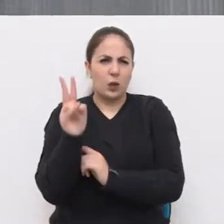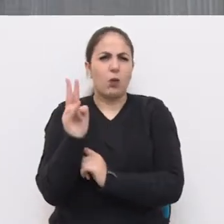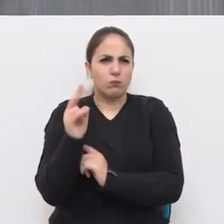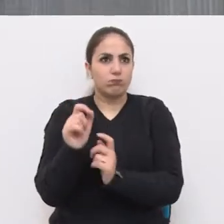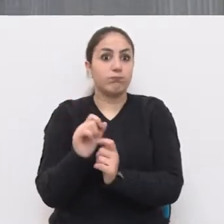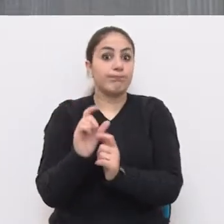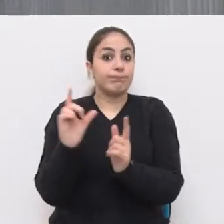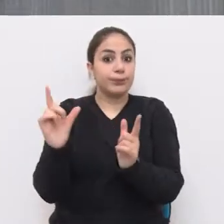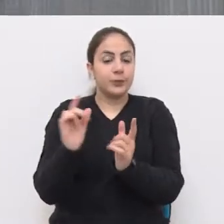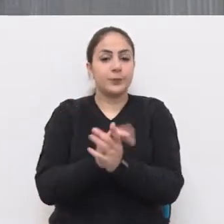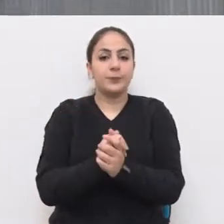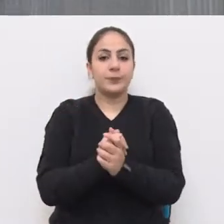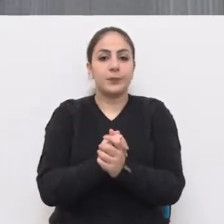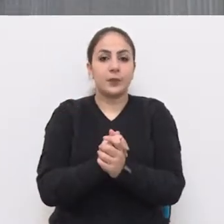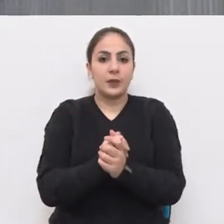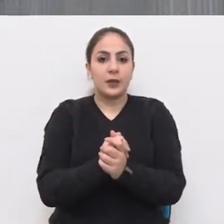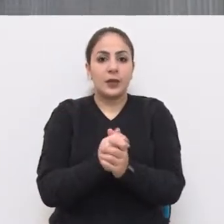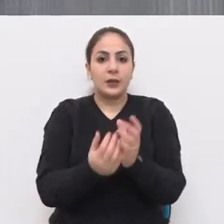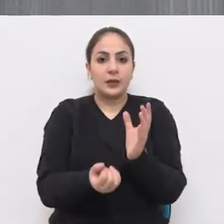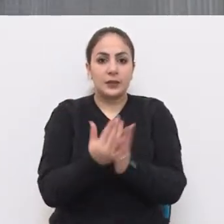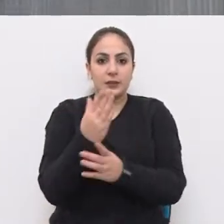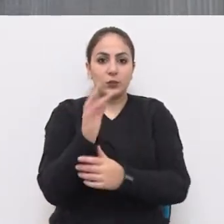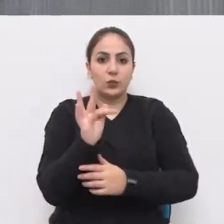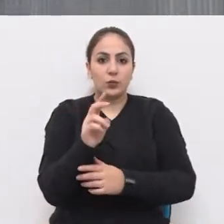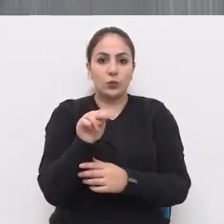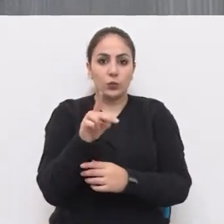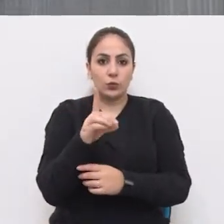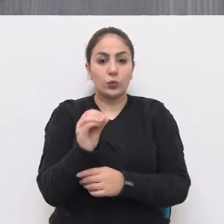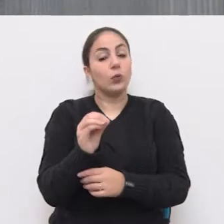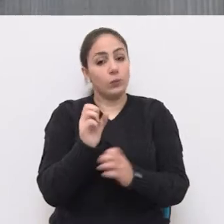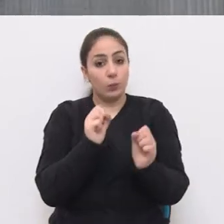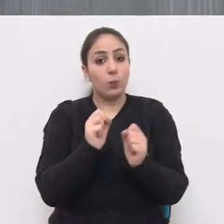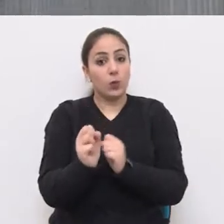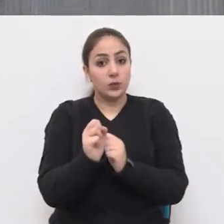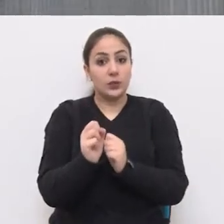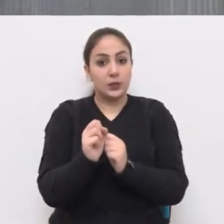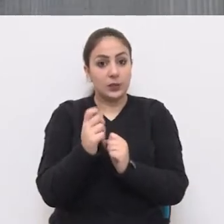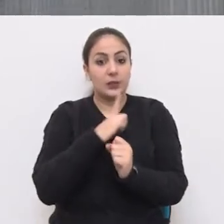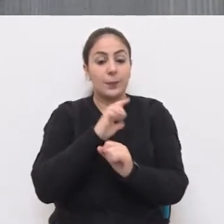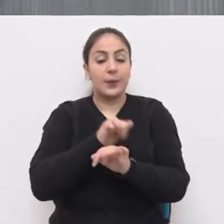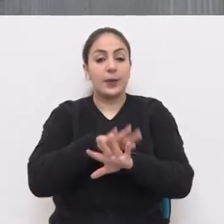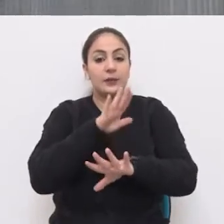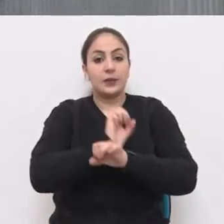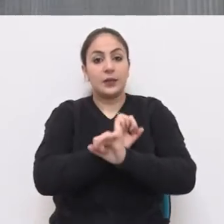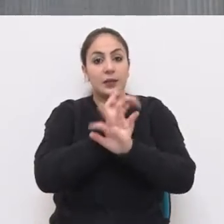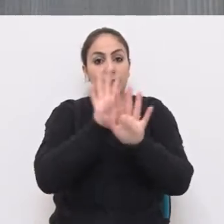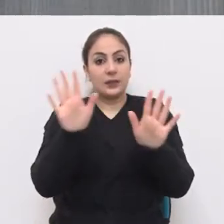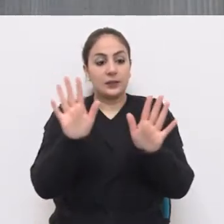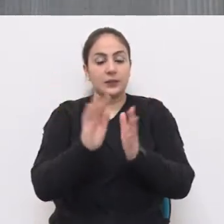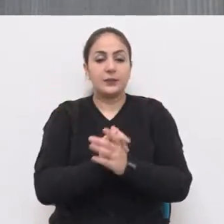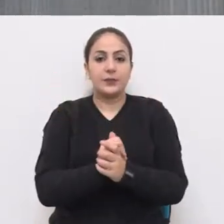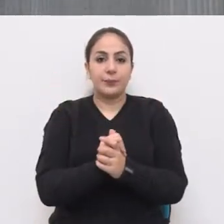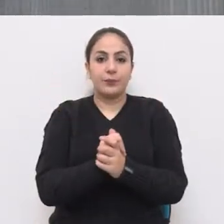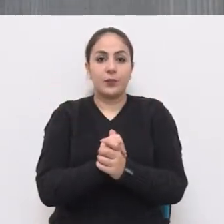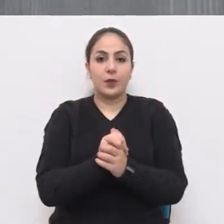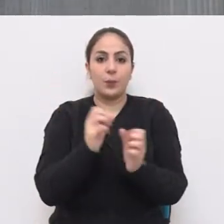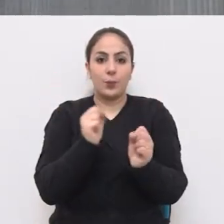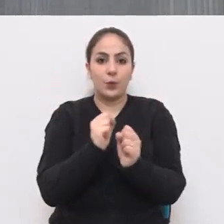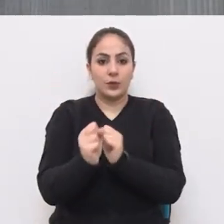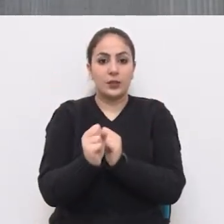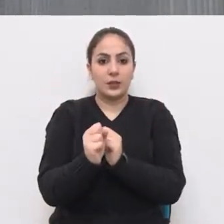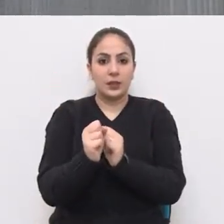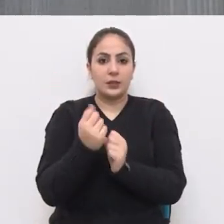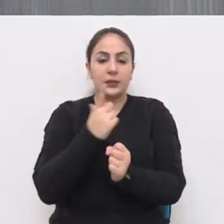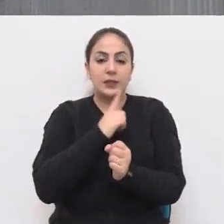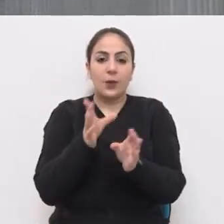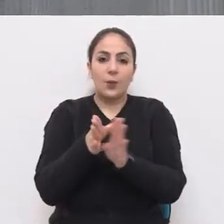alto, então que com a criação do fundo teria uma maior transparência. O fundo daí seria gerido